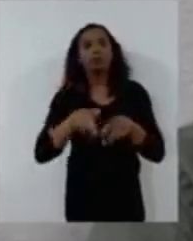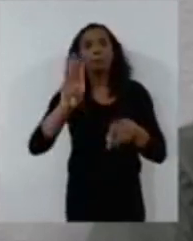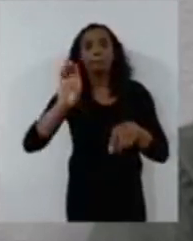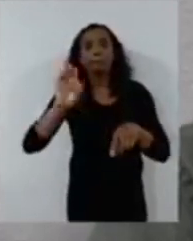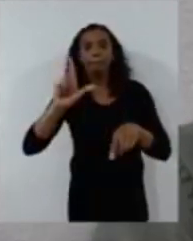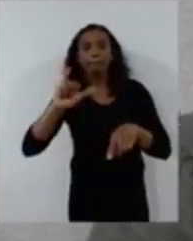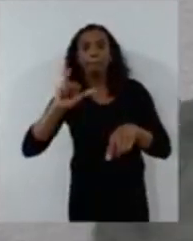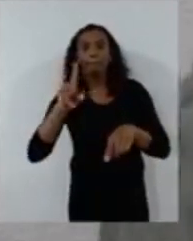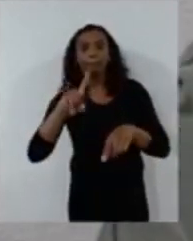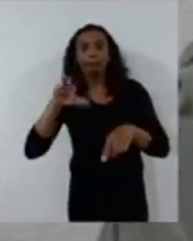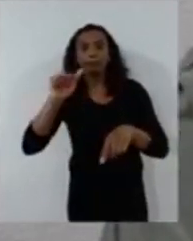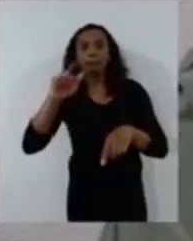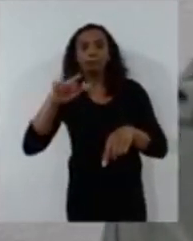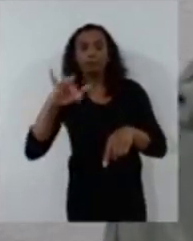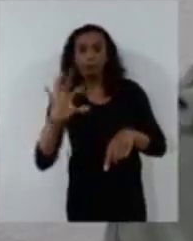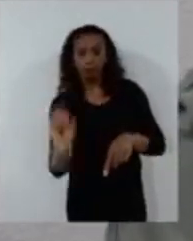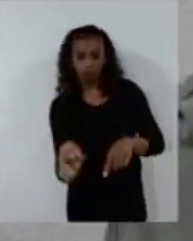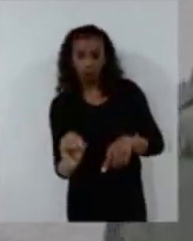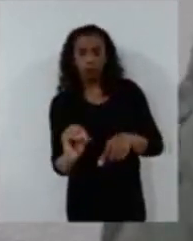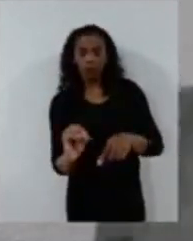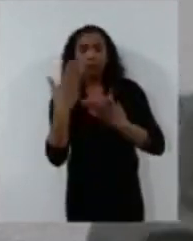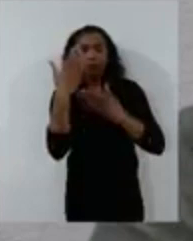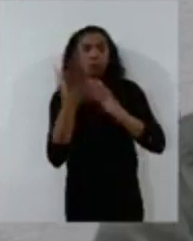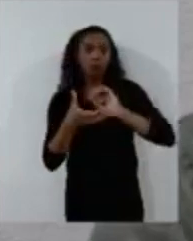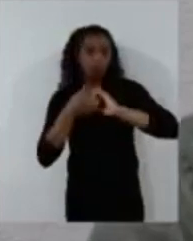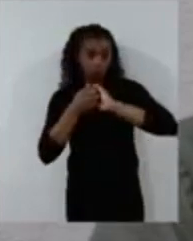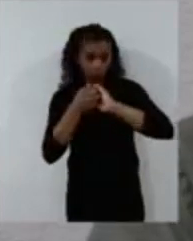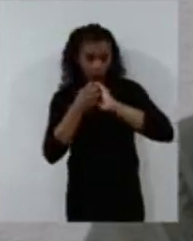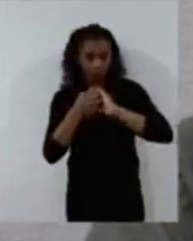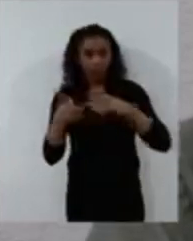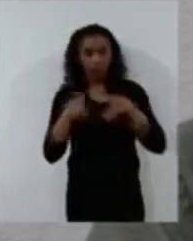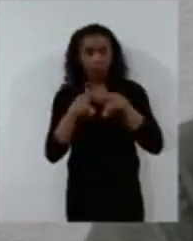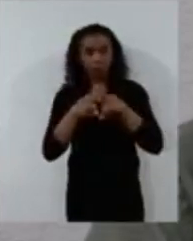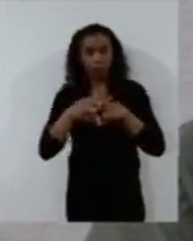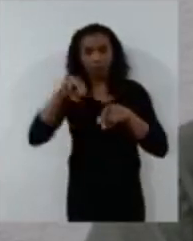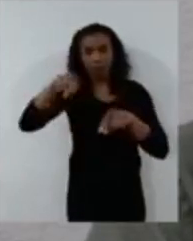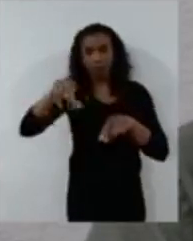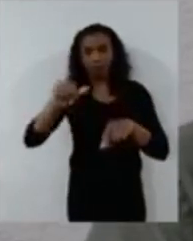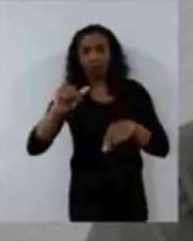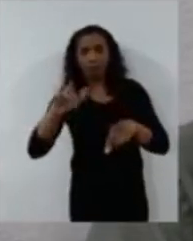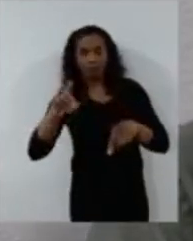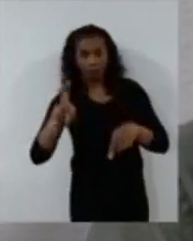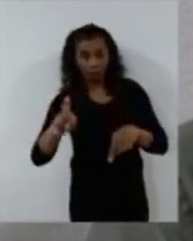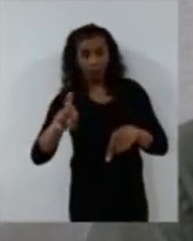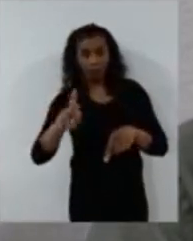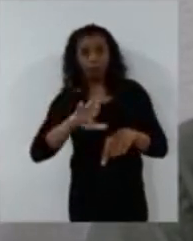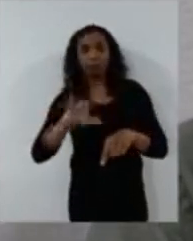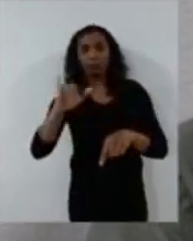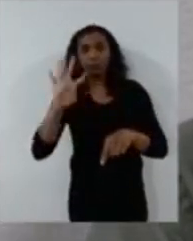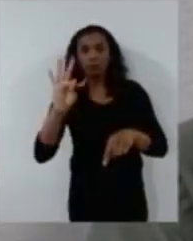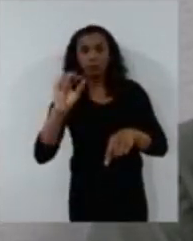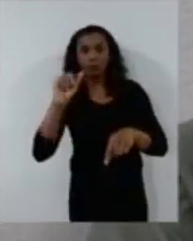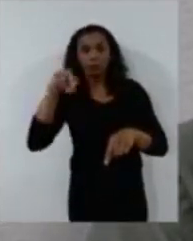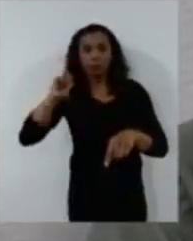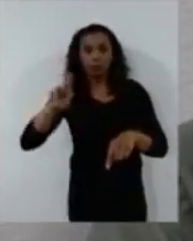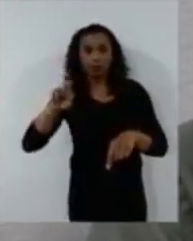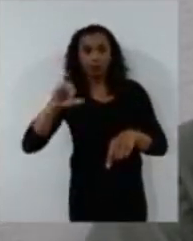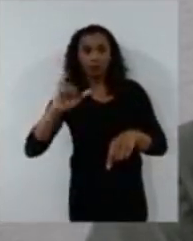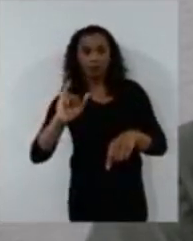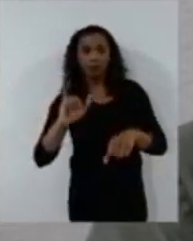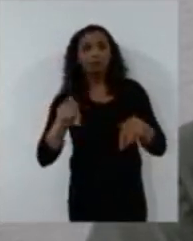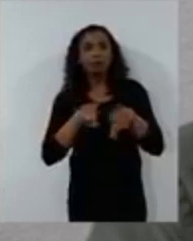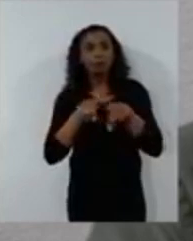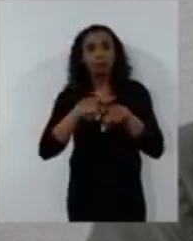Itamuri, cumprimentando ela, eu cumprimento todos os moradores de Itamuri. Quero também, em